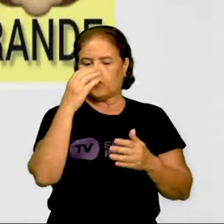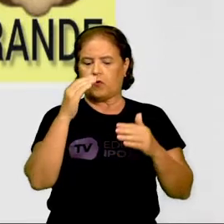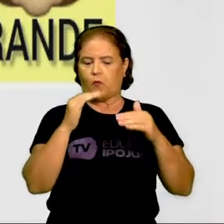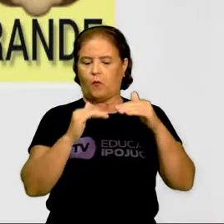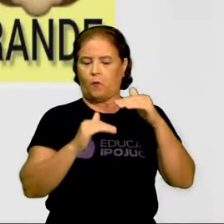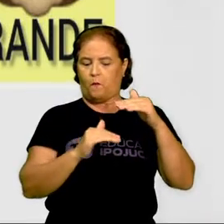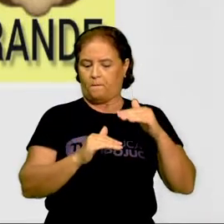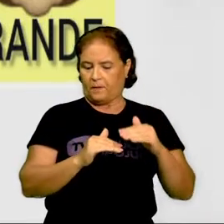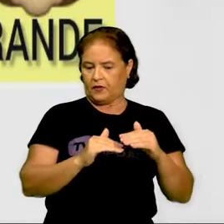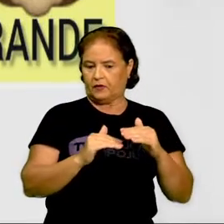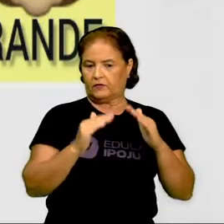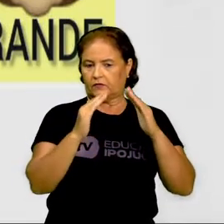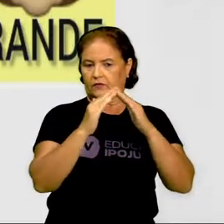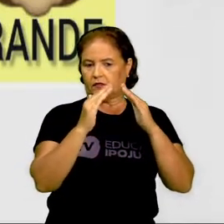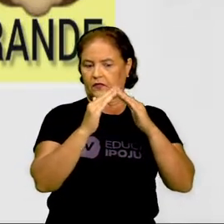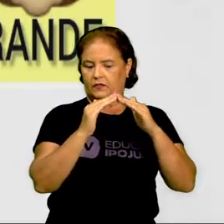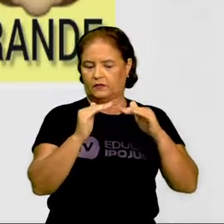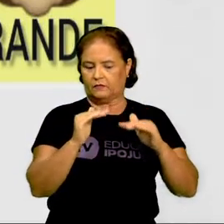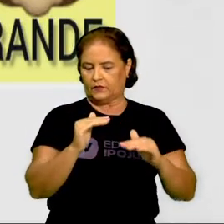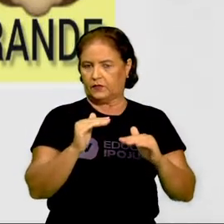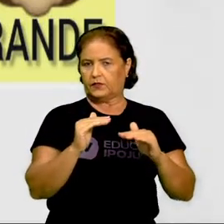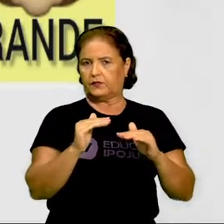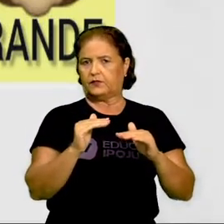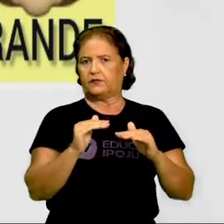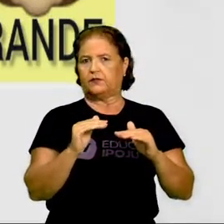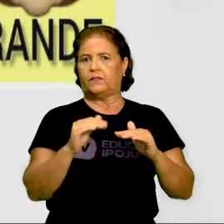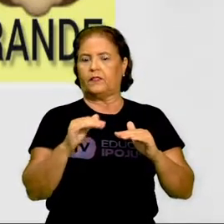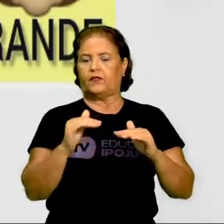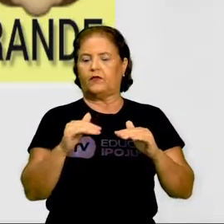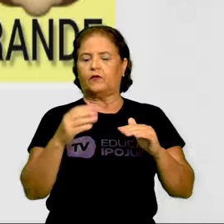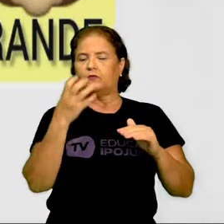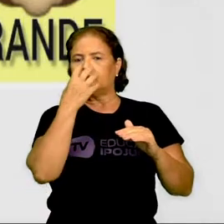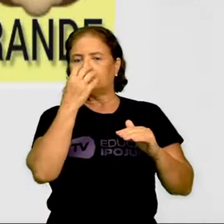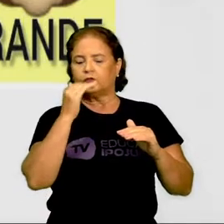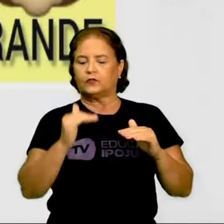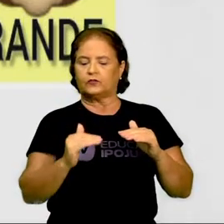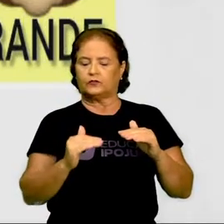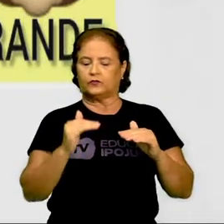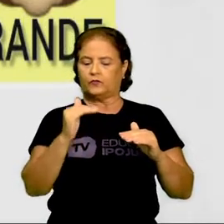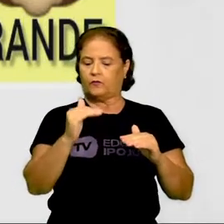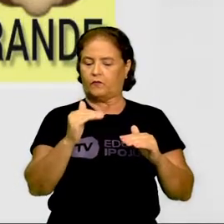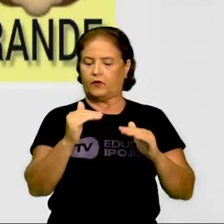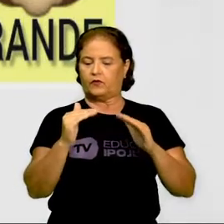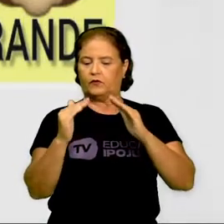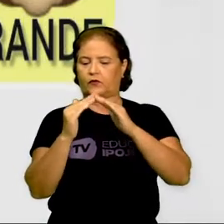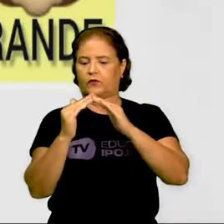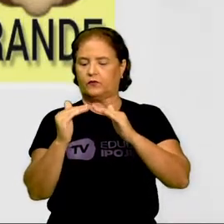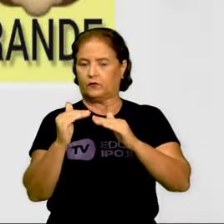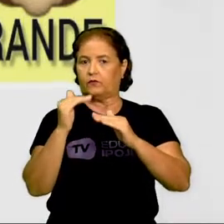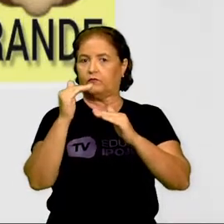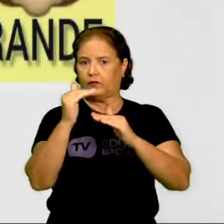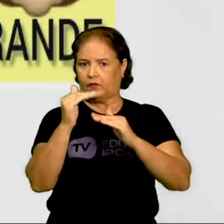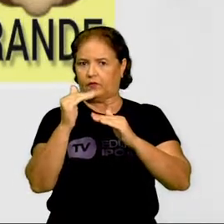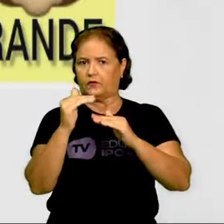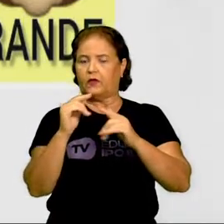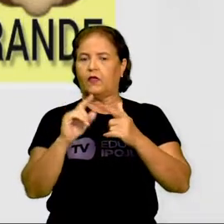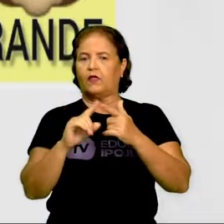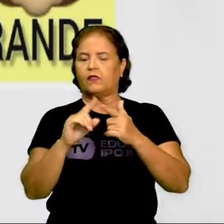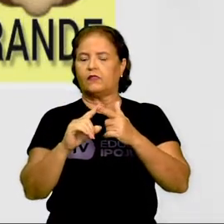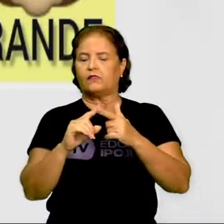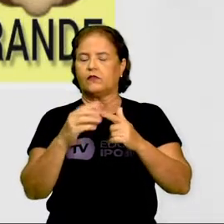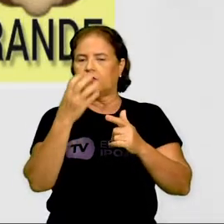na casinha pequena, temos o cachorro médio na casinha média e temos o